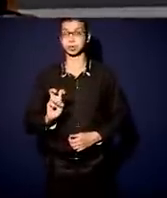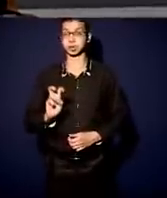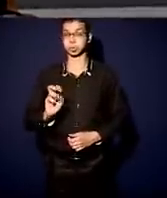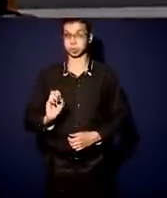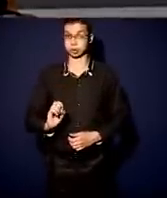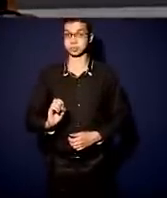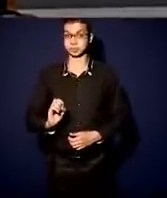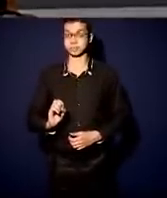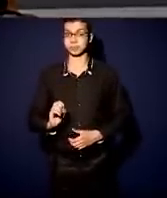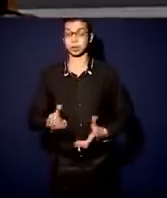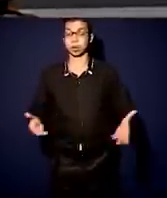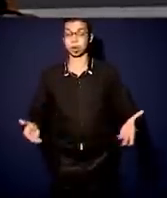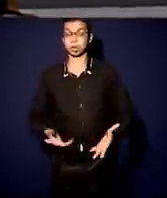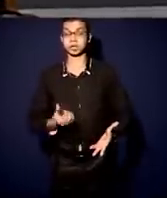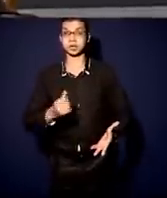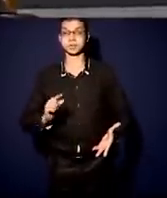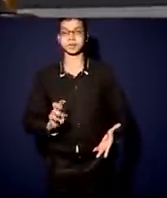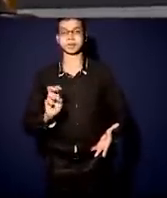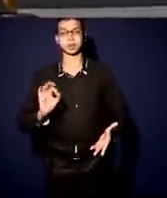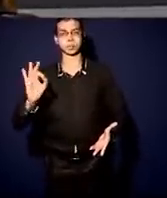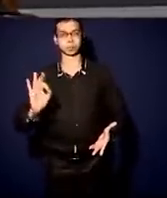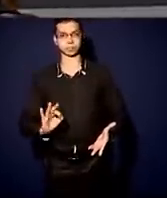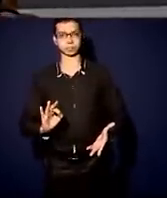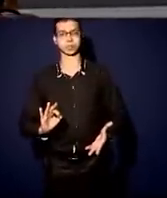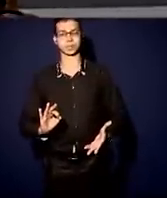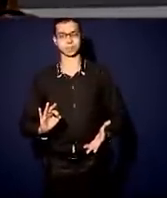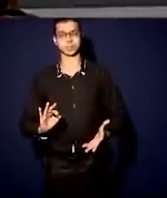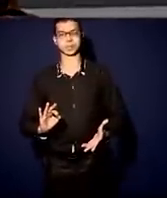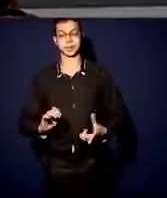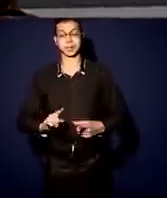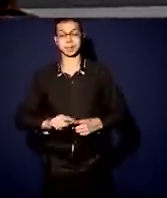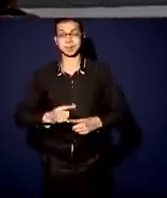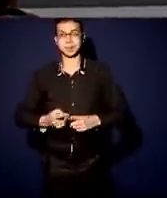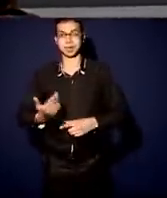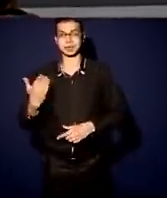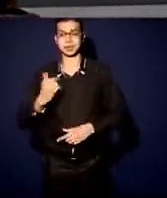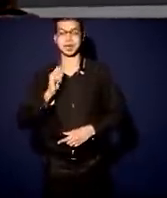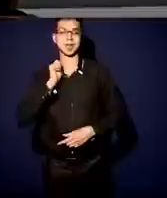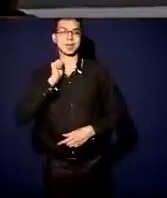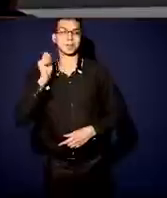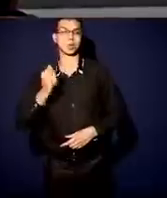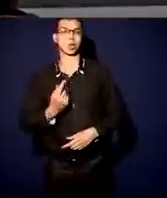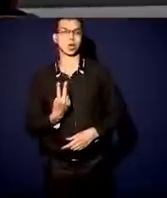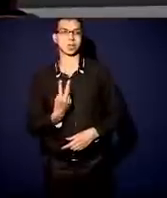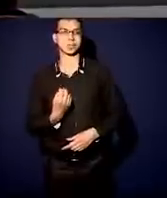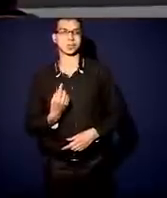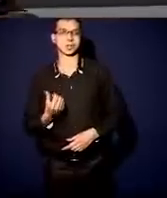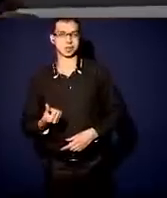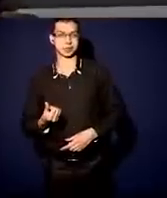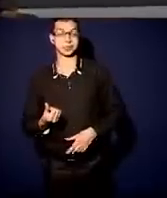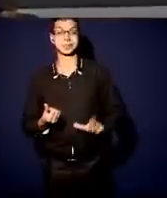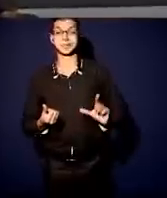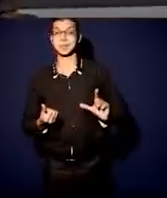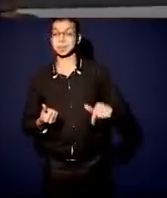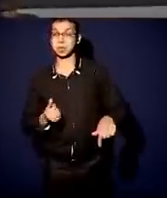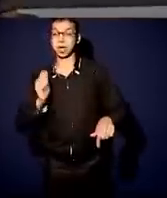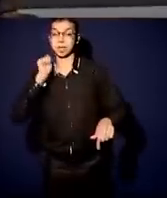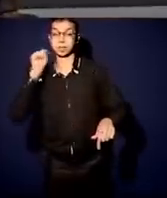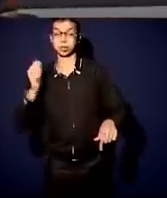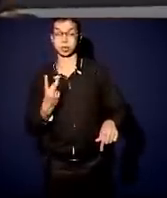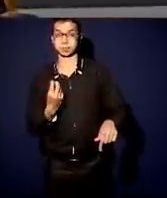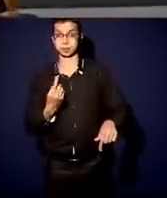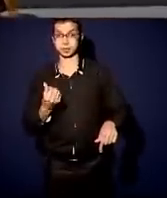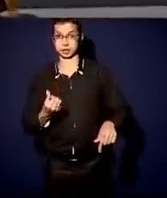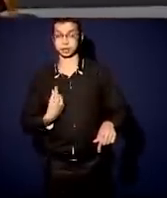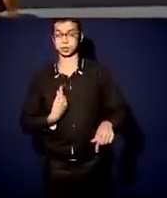tá 6,5% um pouquinho acima de 6,5 o valor que estava em abril de 2016 Abril 2016 depois que a gente aprovou o teto no